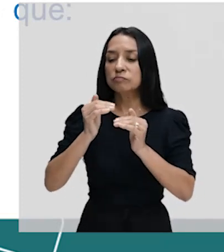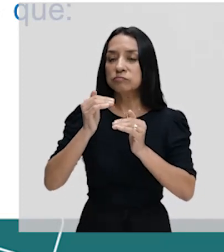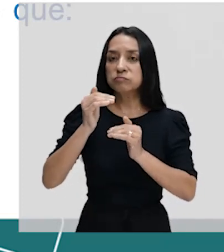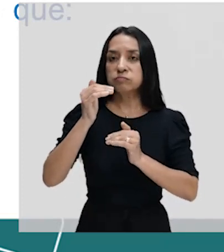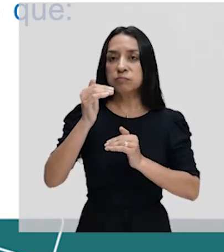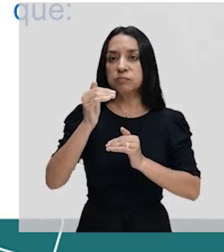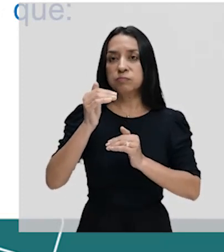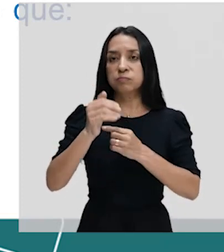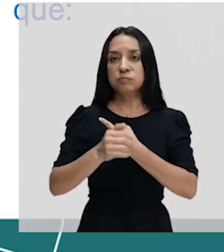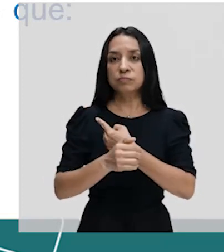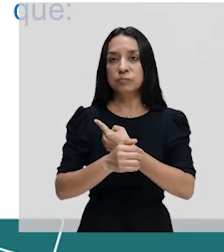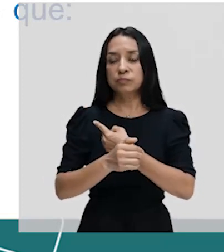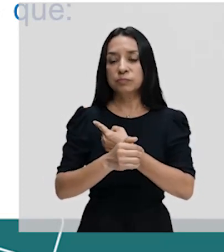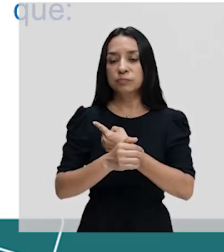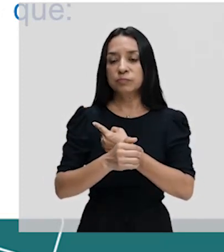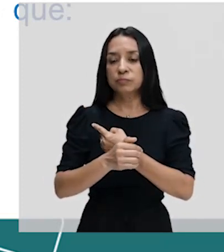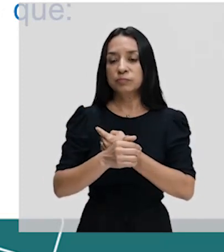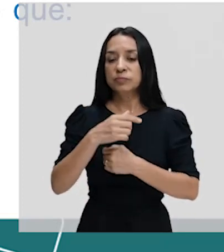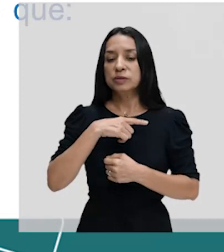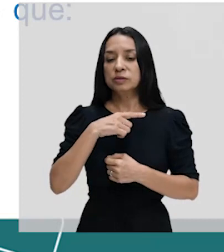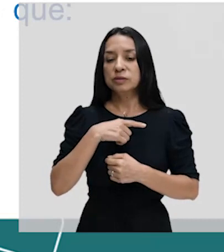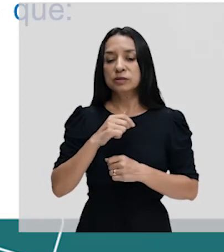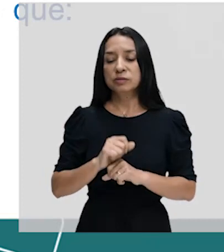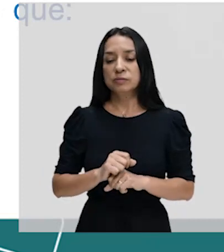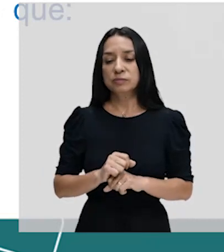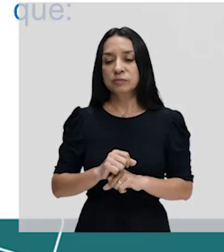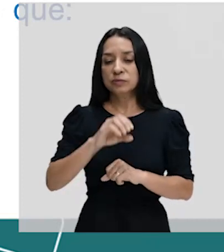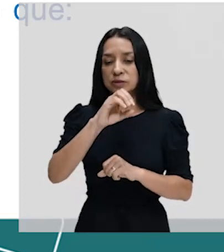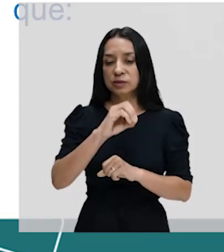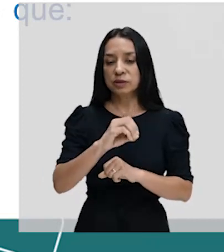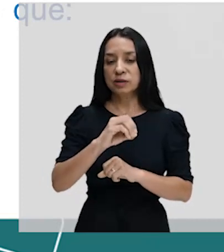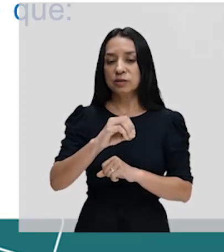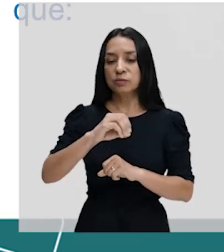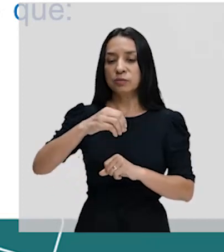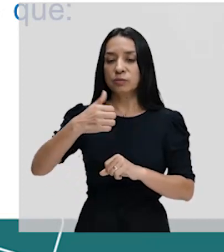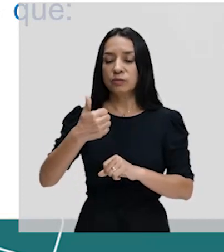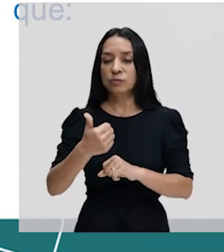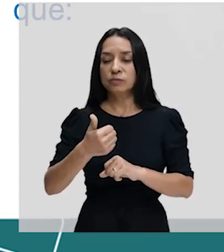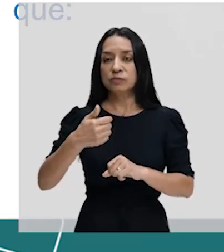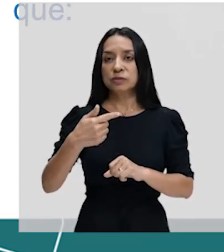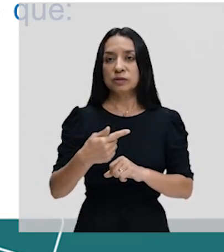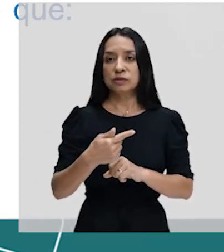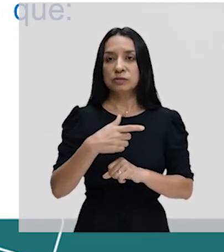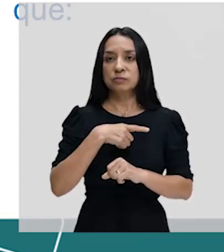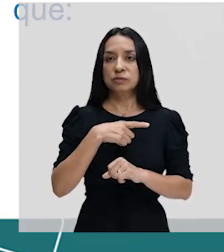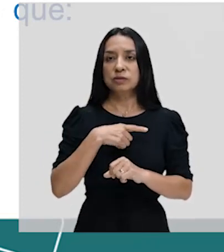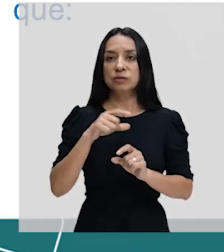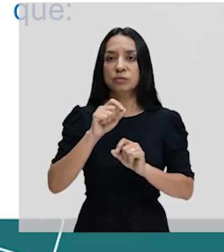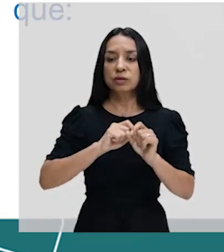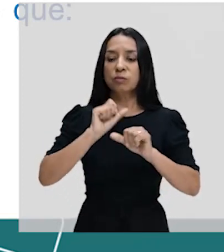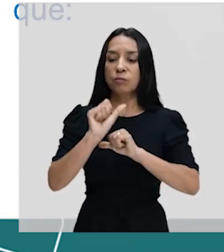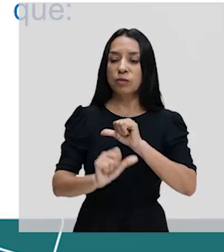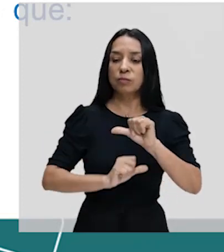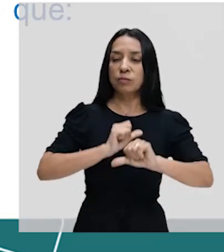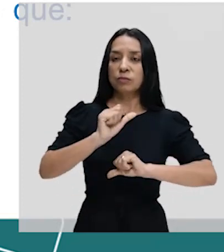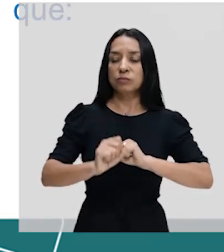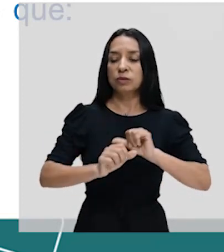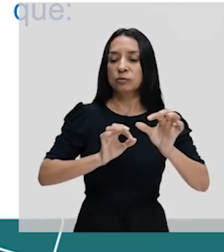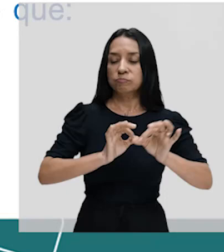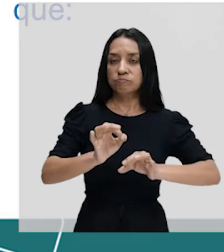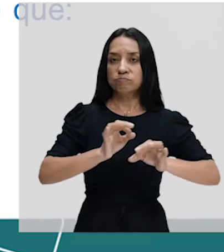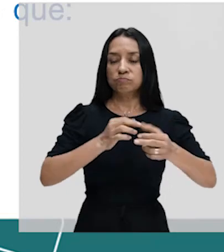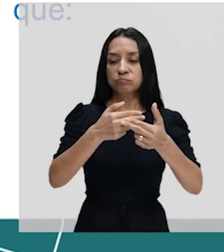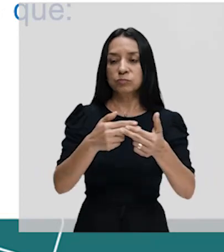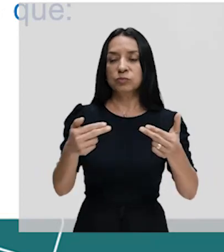crescente, nesse caso aqui, tu terias 0, 1, 7. Então, já teria uma alteração aqui na ordem dos